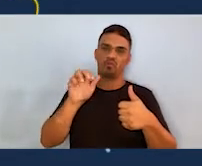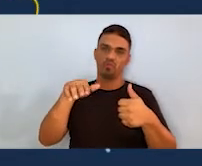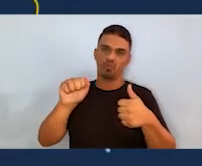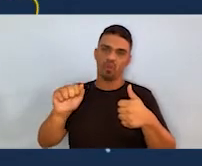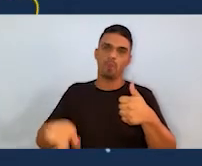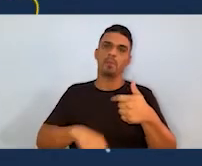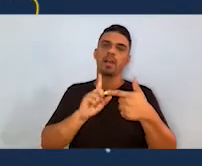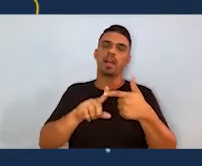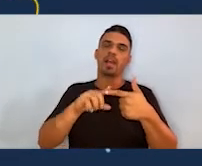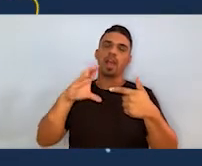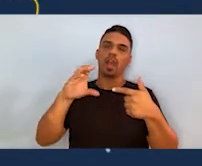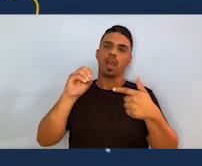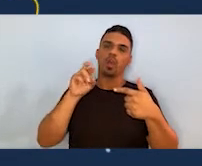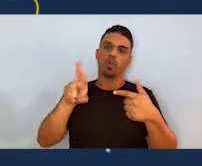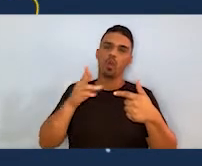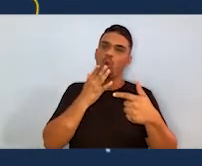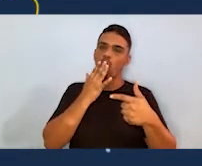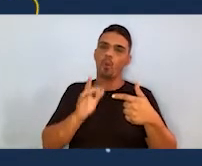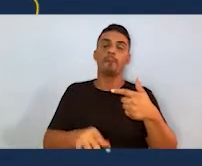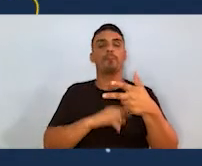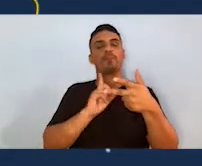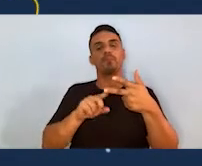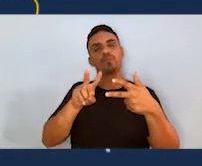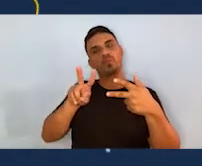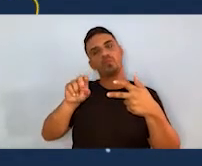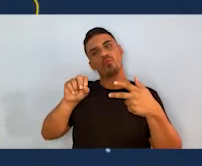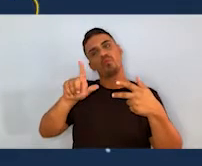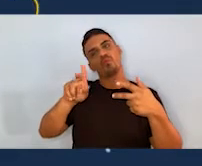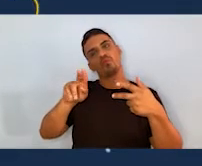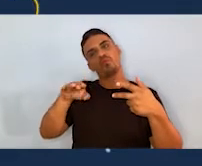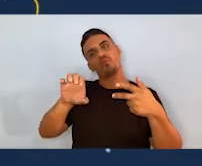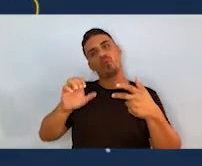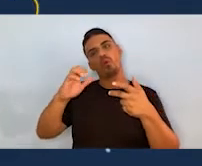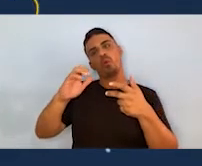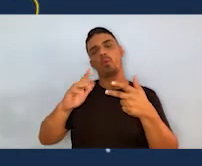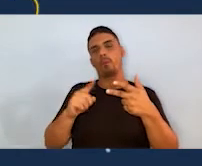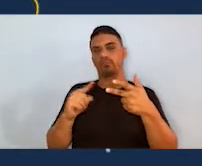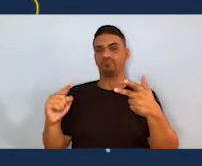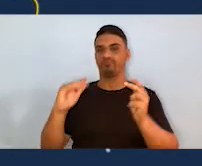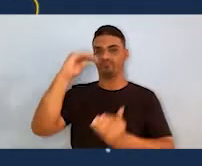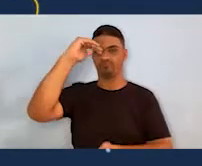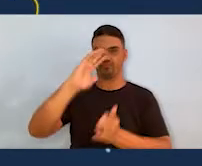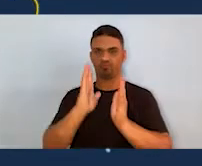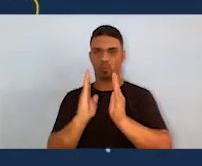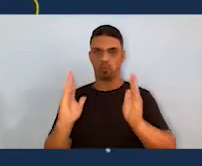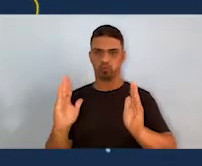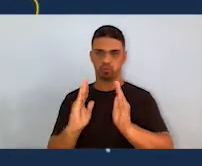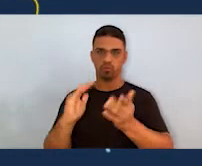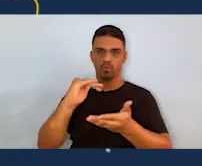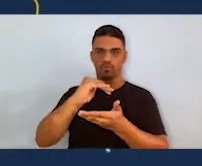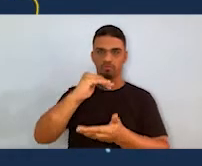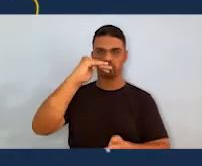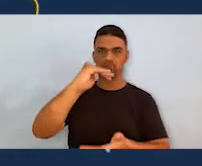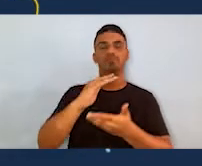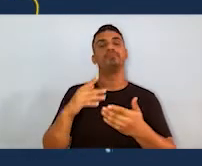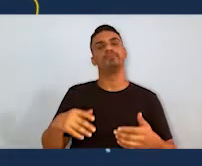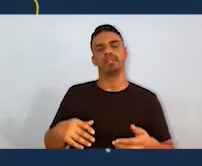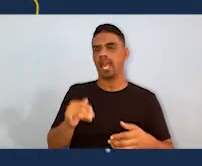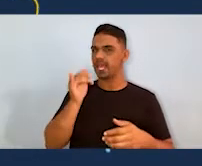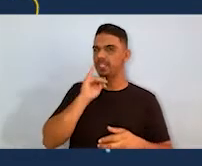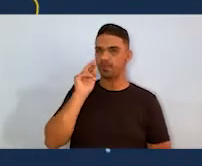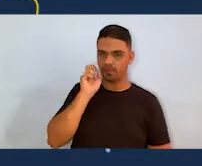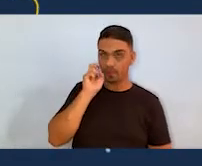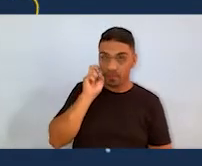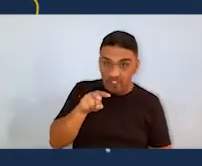para pixel art também. Então, o que é a forma? A forma é quando você bate o olho aqui, por exemplo, e você vê, isso aqui lembra